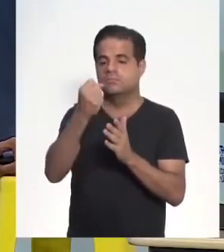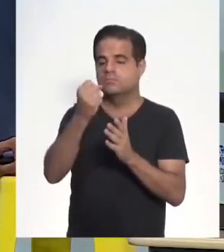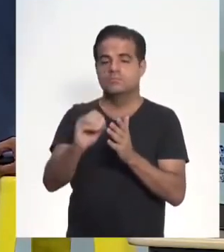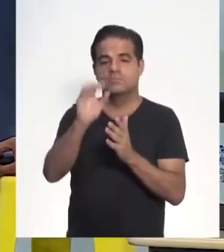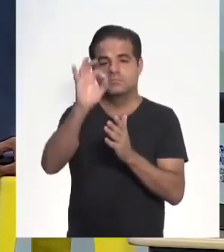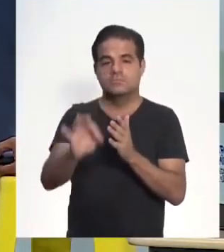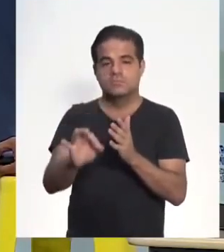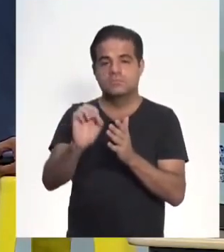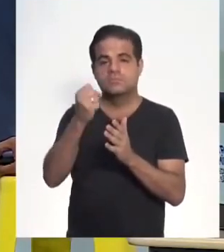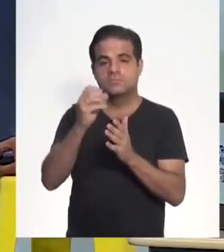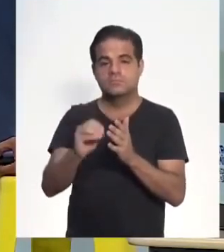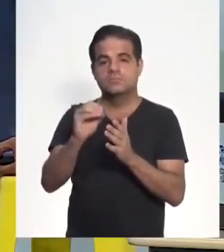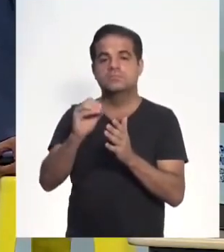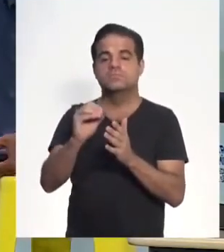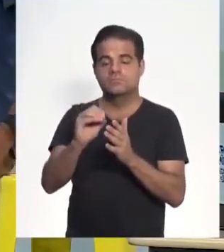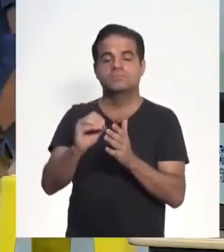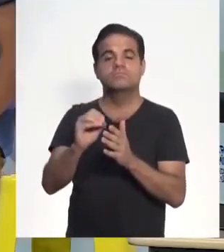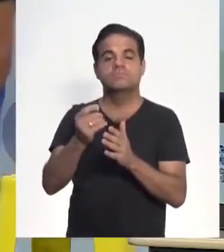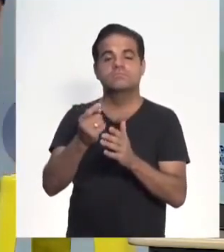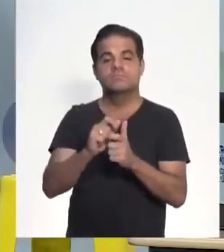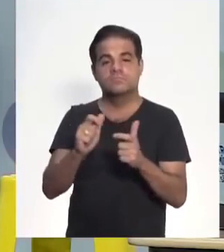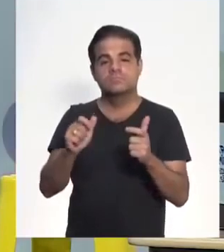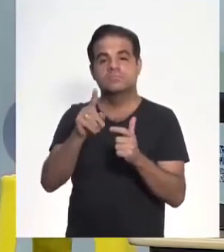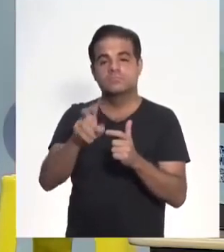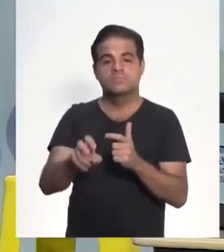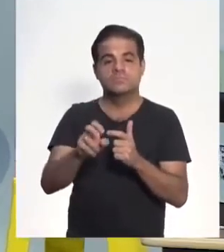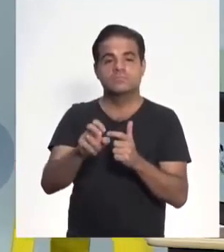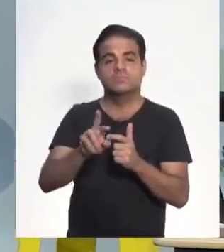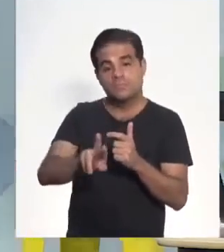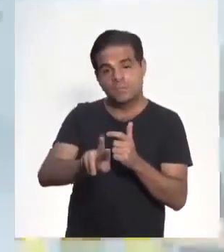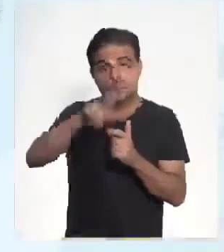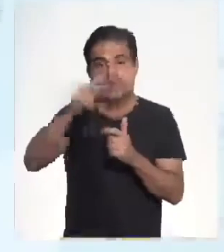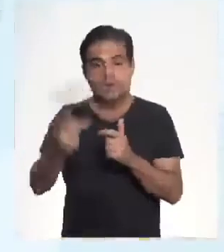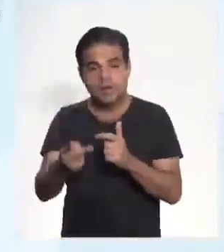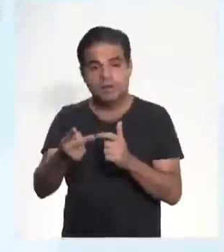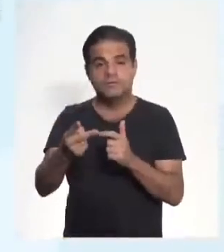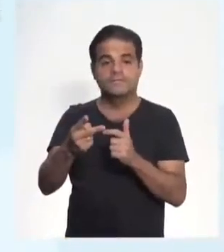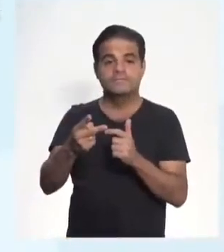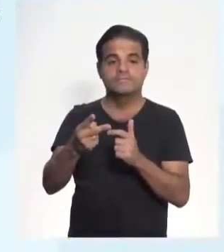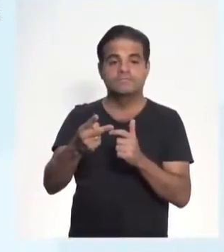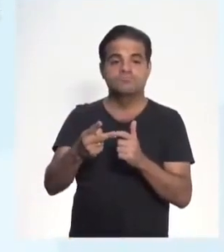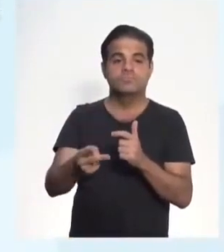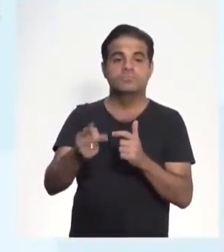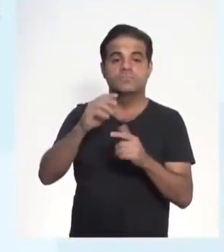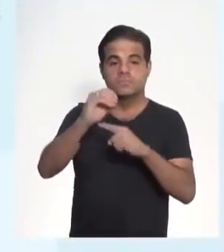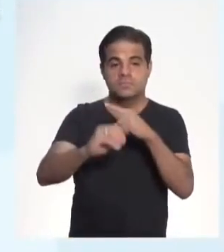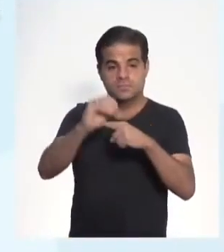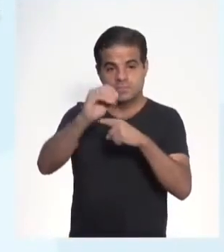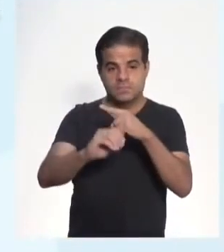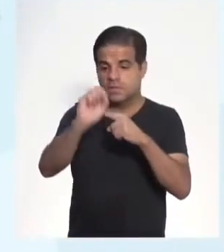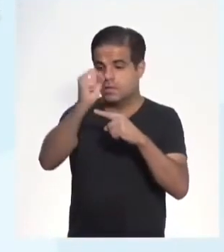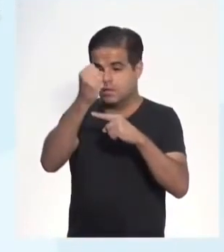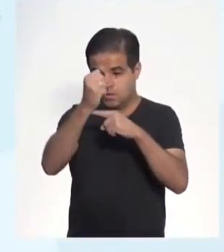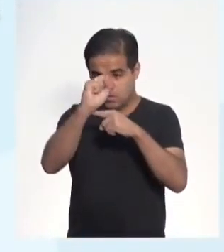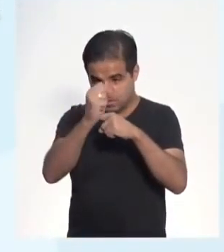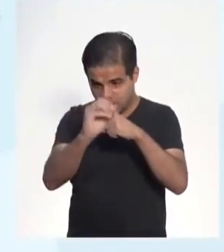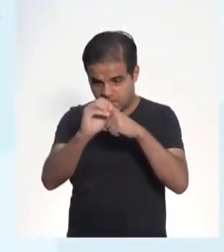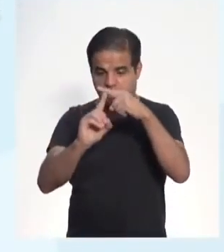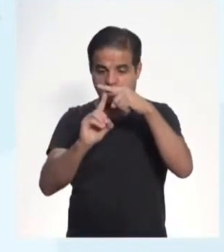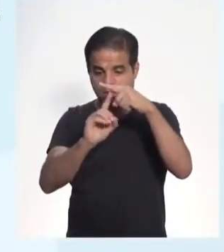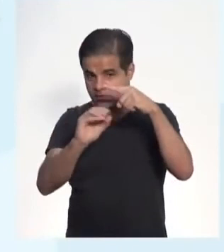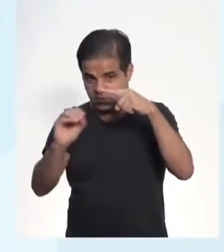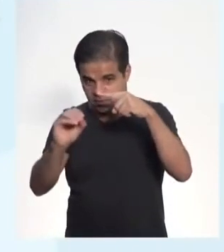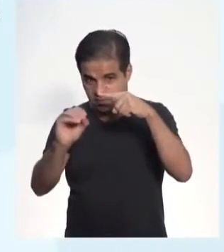tá? 80% de 15, é essa a estrutura. E aí a gente converte para a fração, 80 sobre 100,